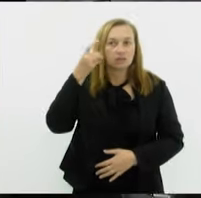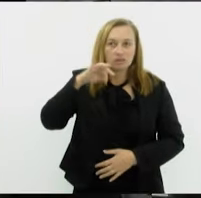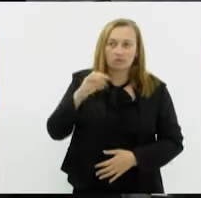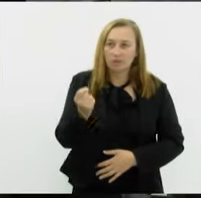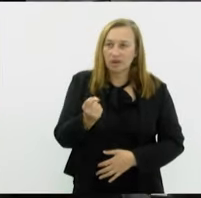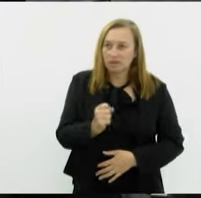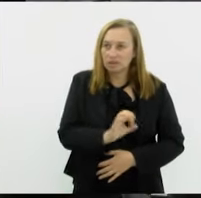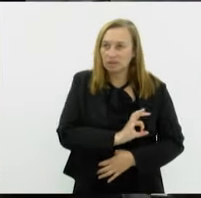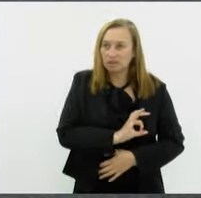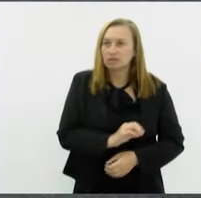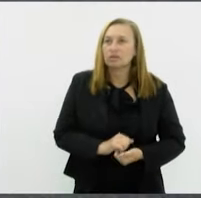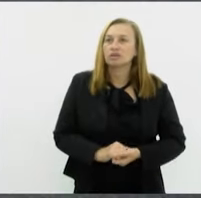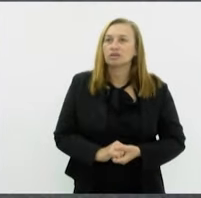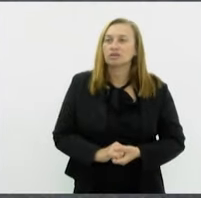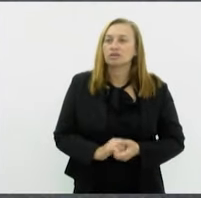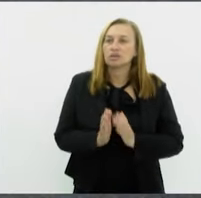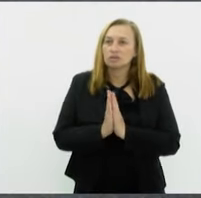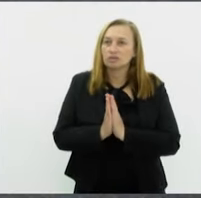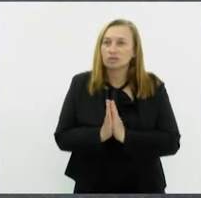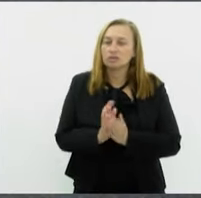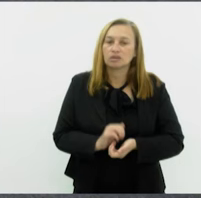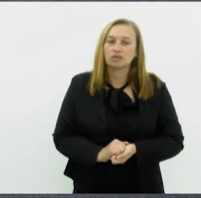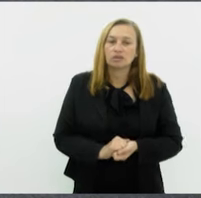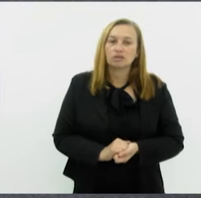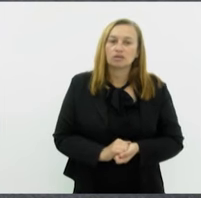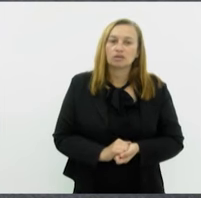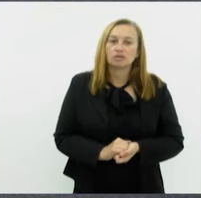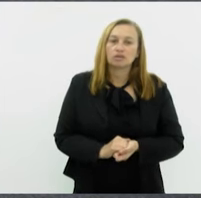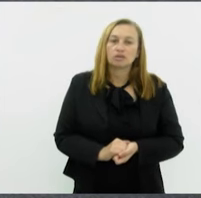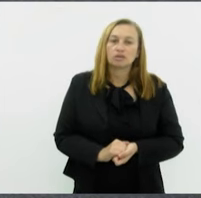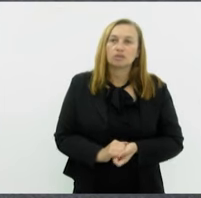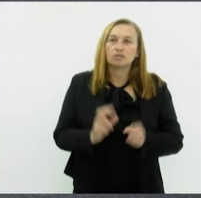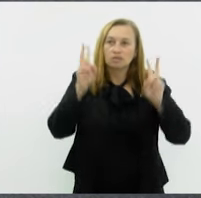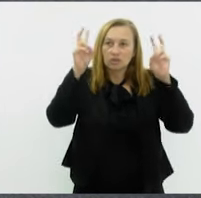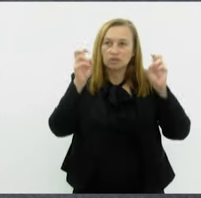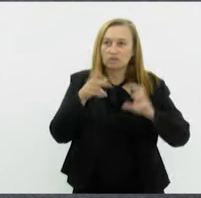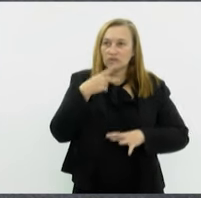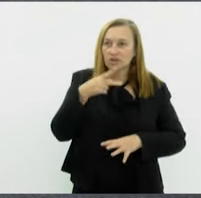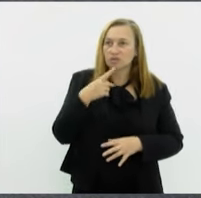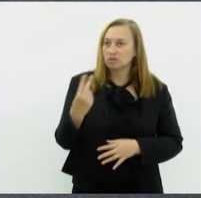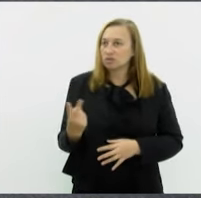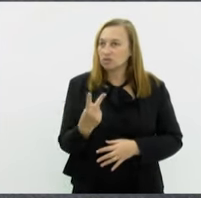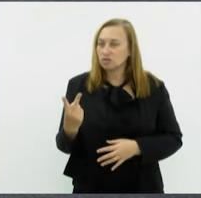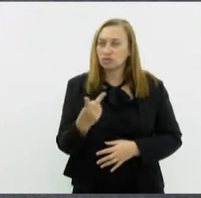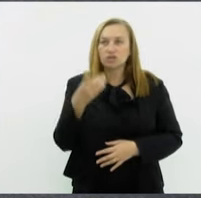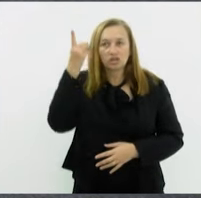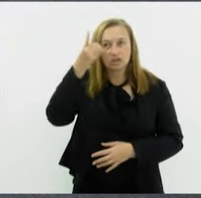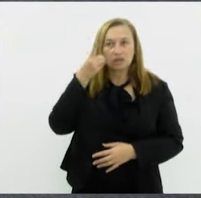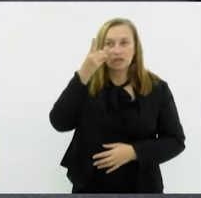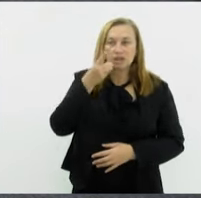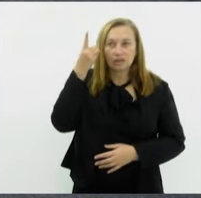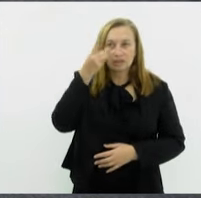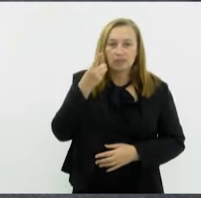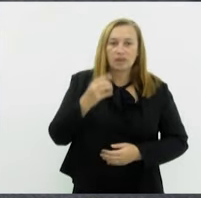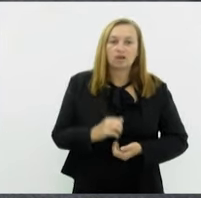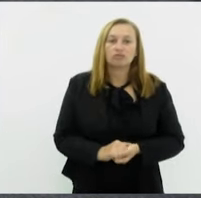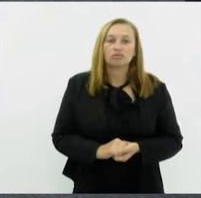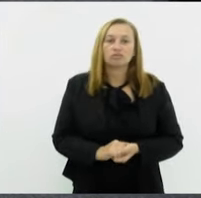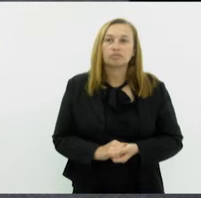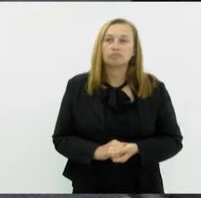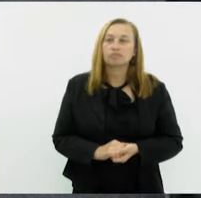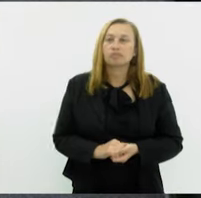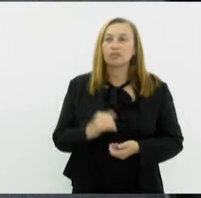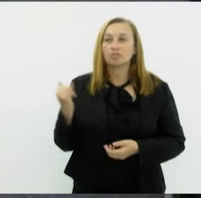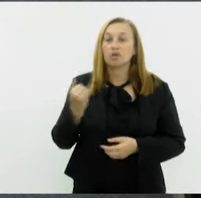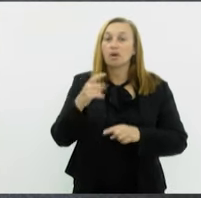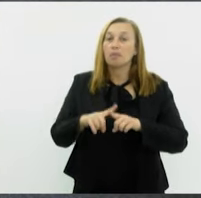favor. Presidente, a matéria trazida pelos dois deputados é de extrema relevância. Entretanto,